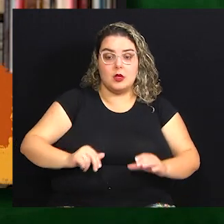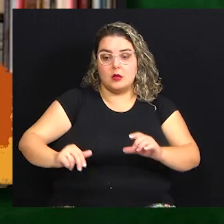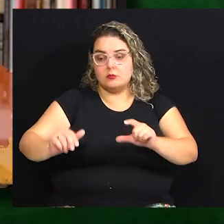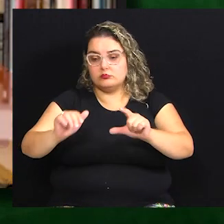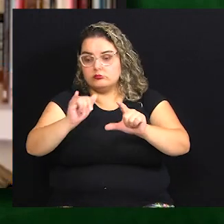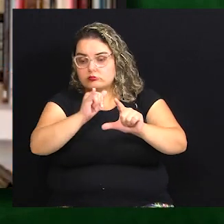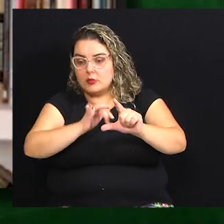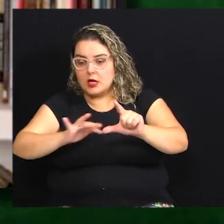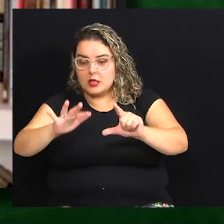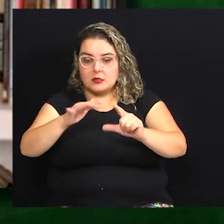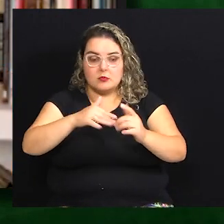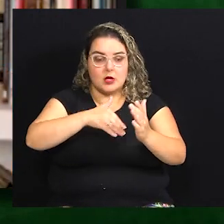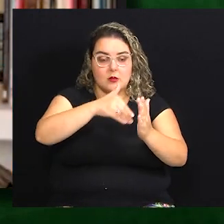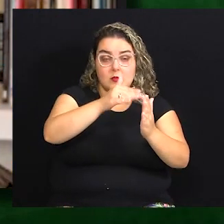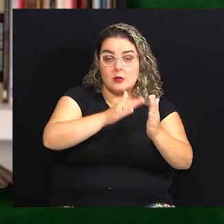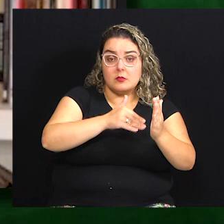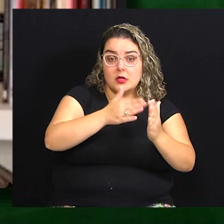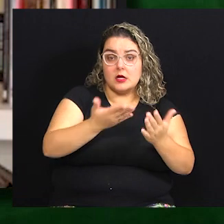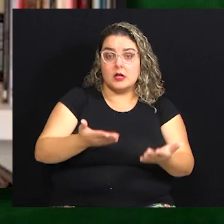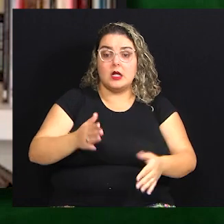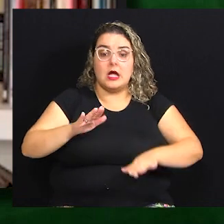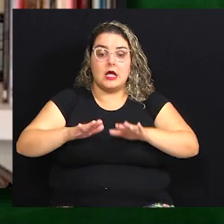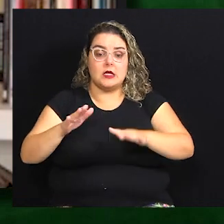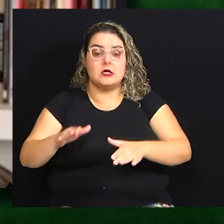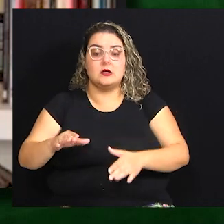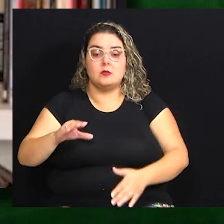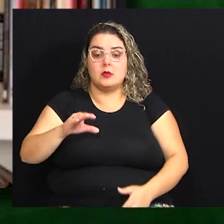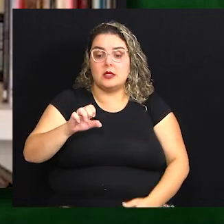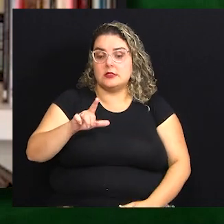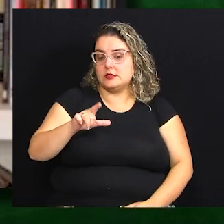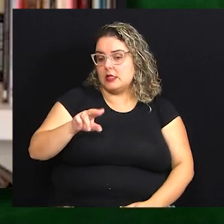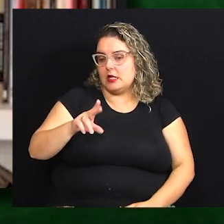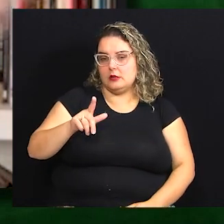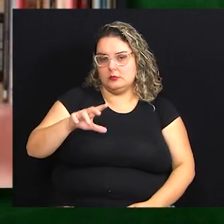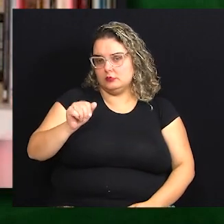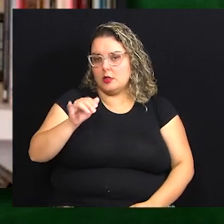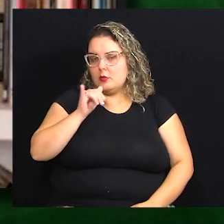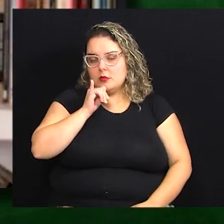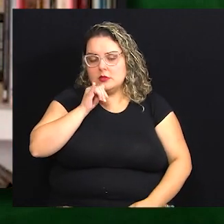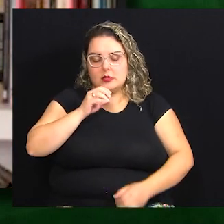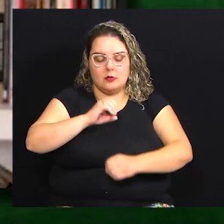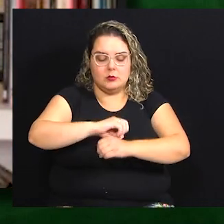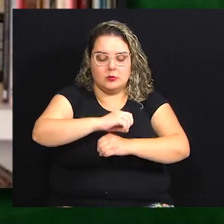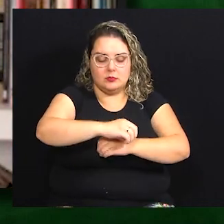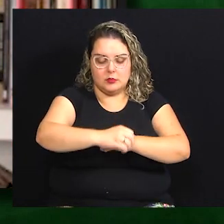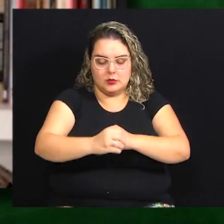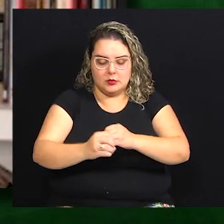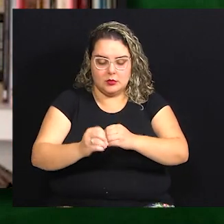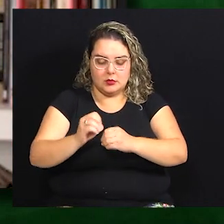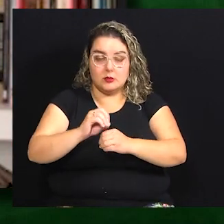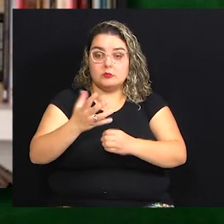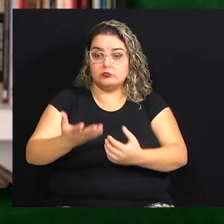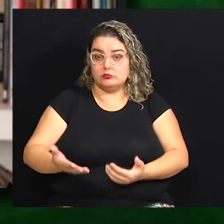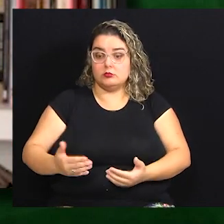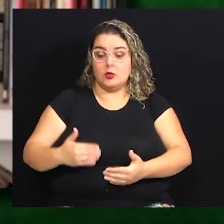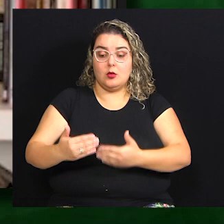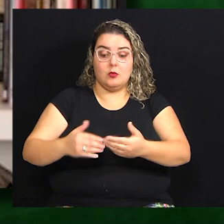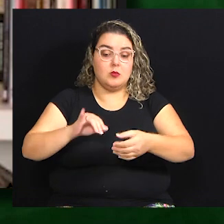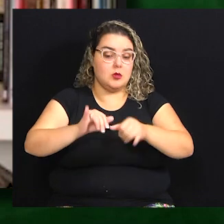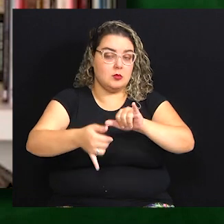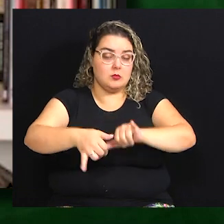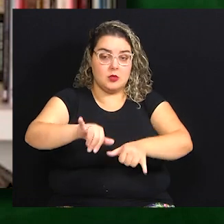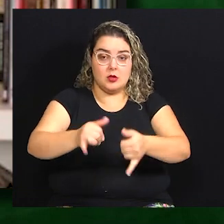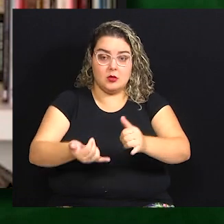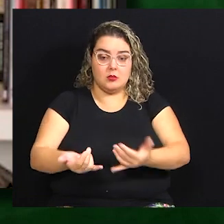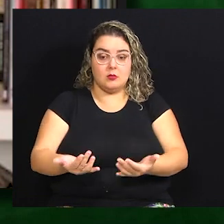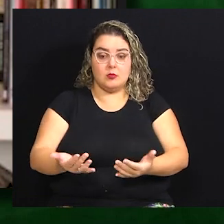as imagens, as pinturas. Às vezes, por exemplo, uma célula, sei lá, estou pegando aqui um exemplo hipotético, né? Uma célula, um processo químico,